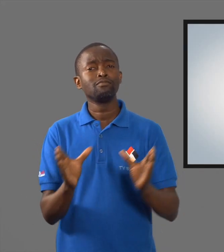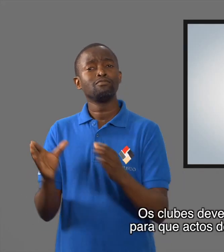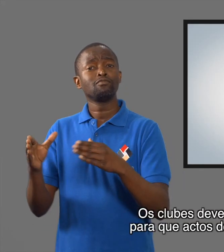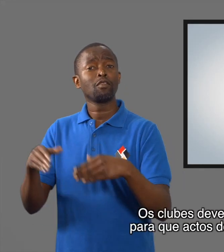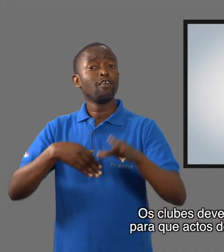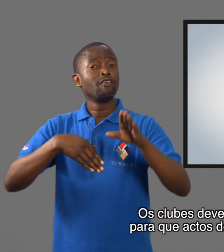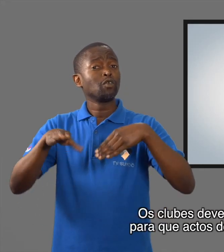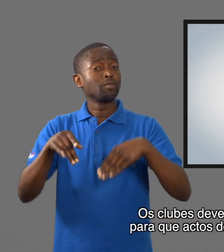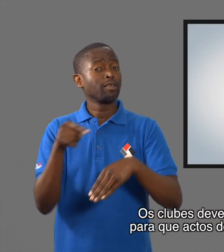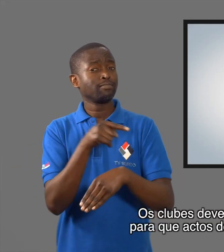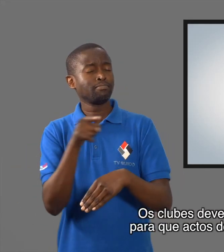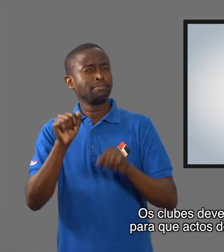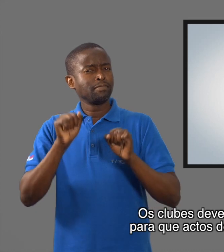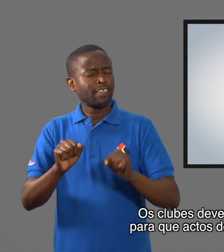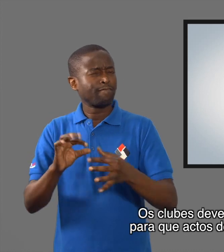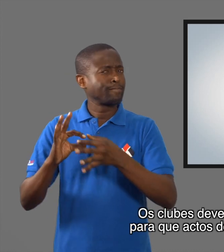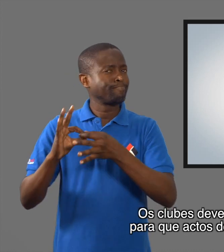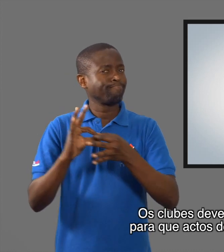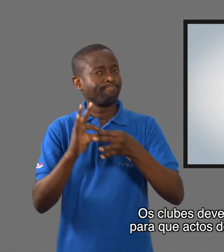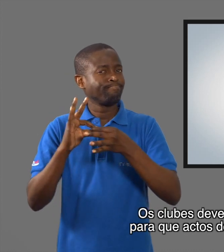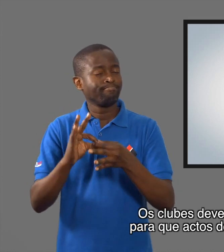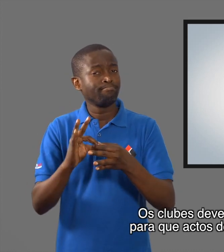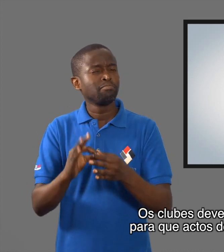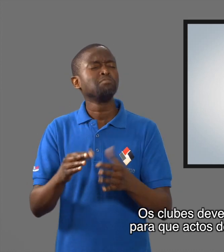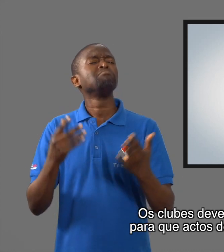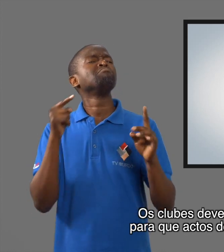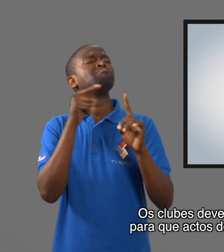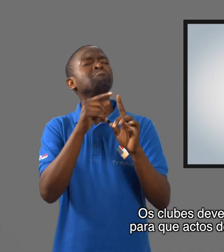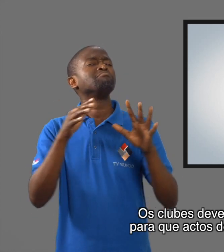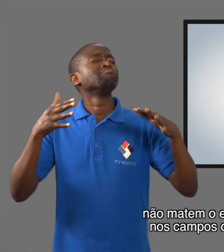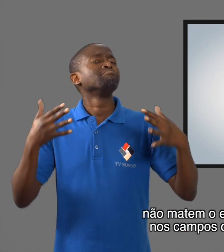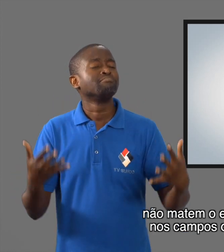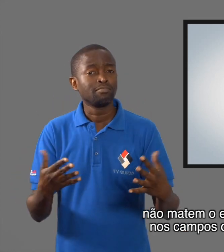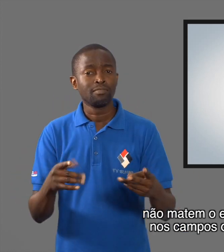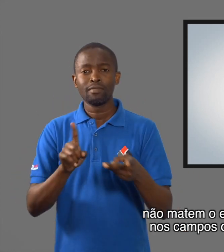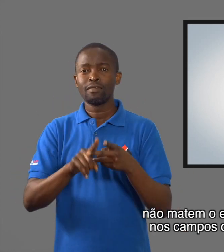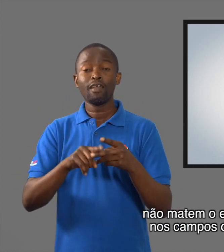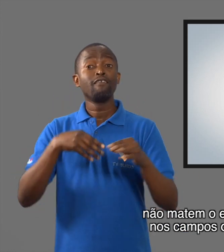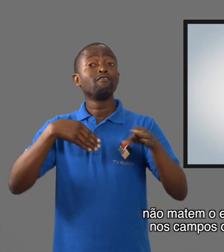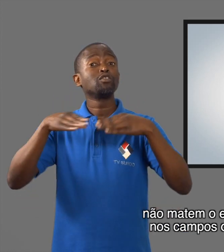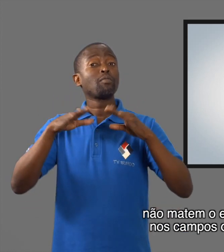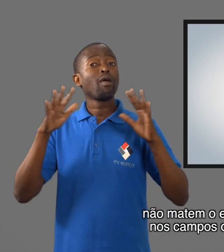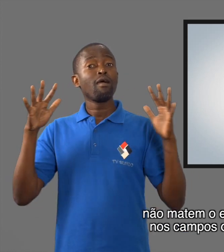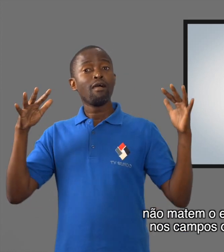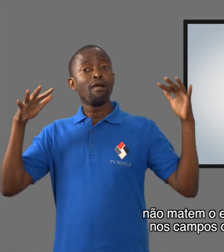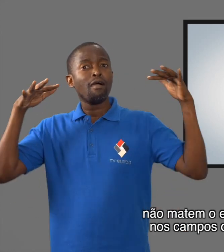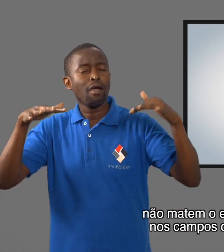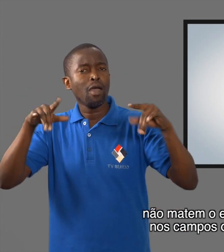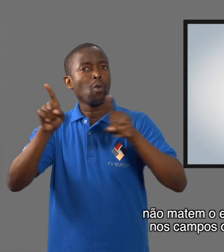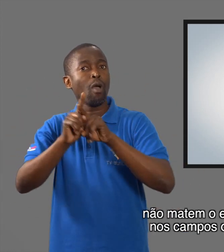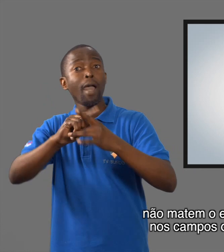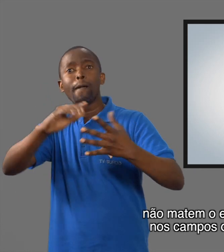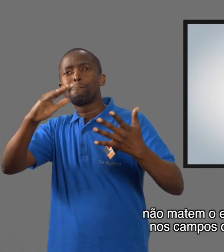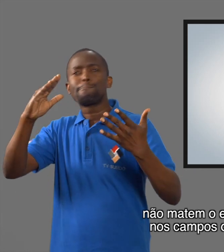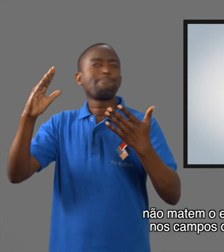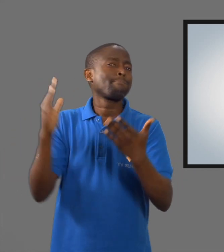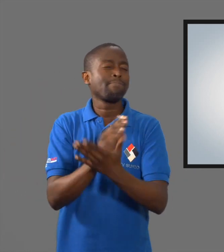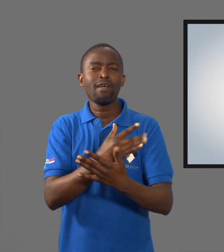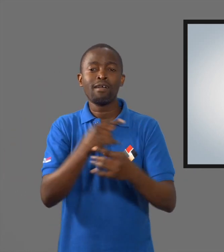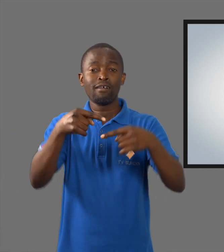Os clubes devem colaborar para que atos desta natureza não matem o espetáculo nos campos de